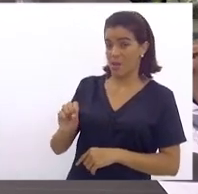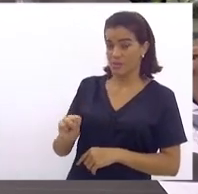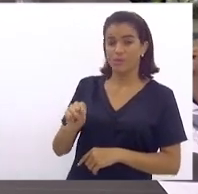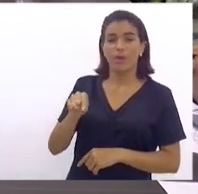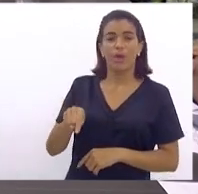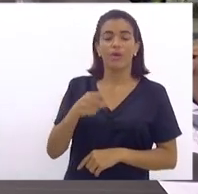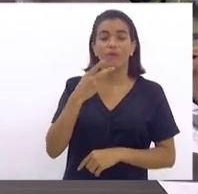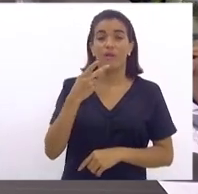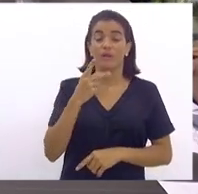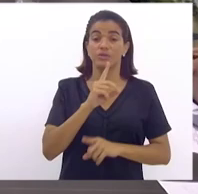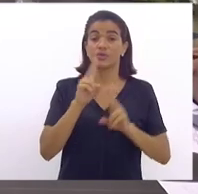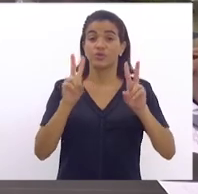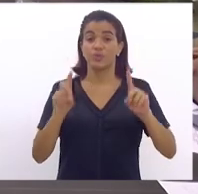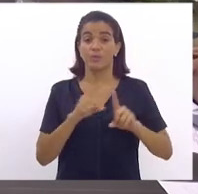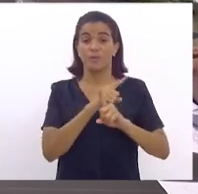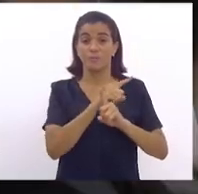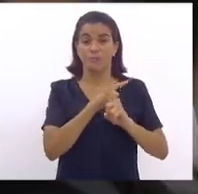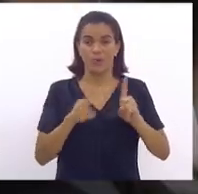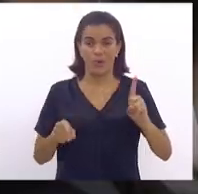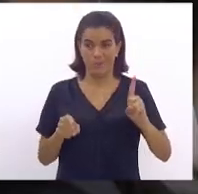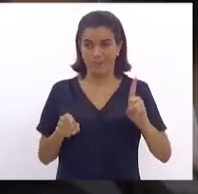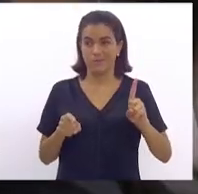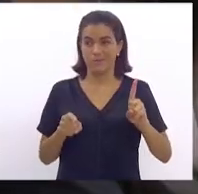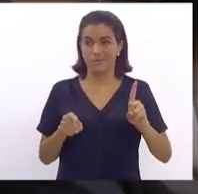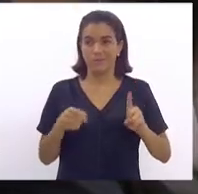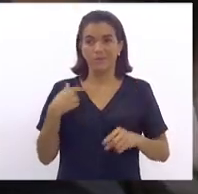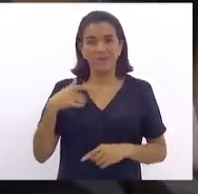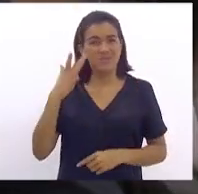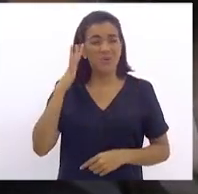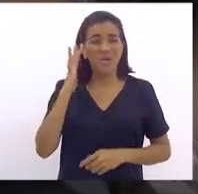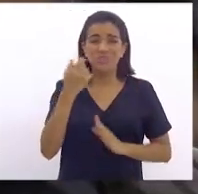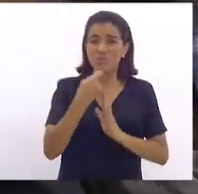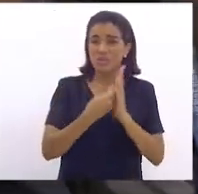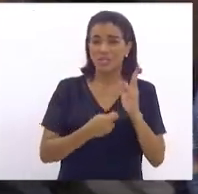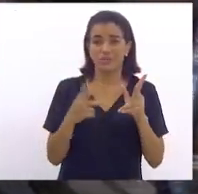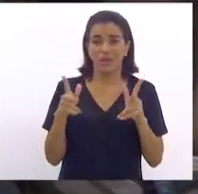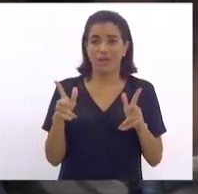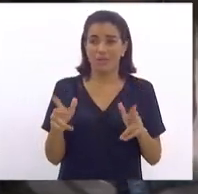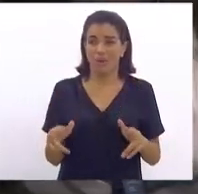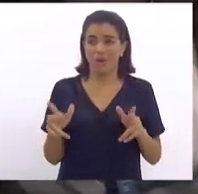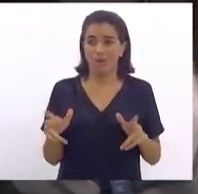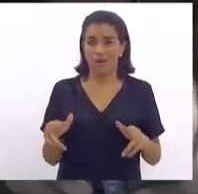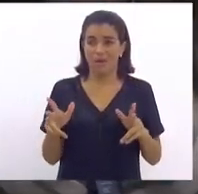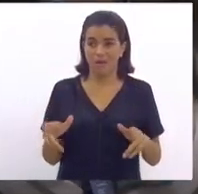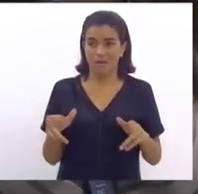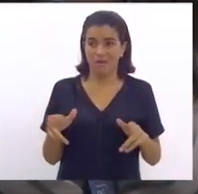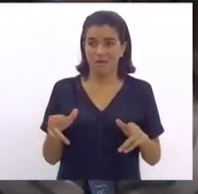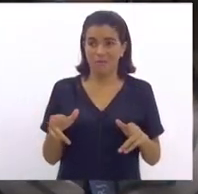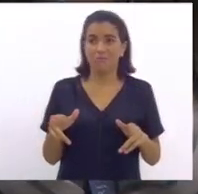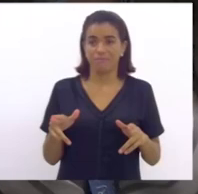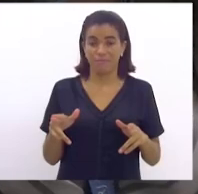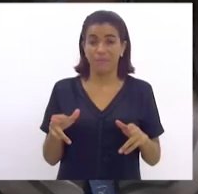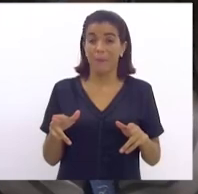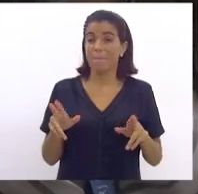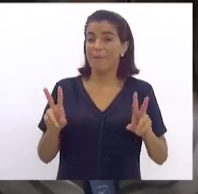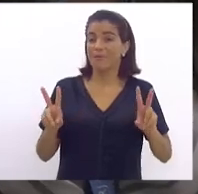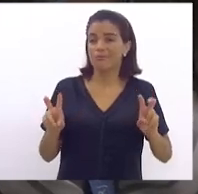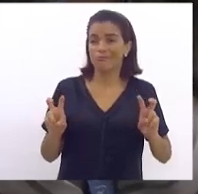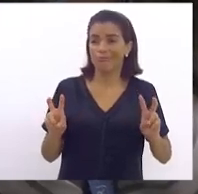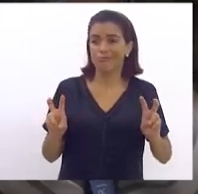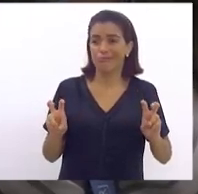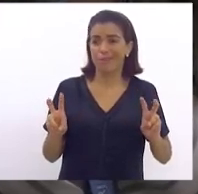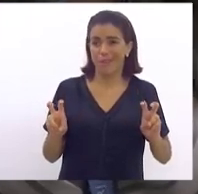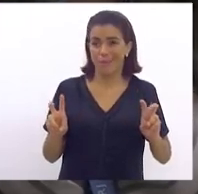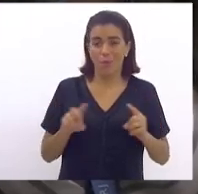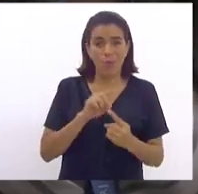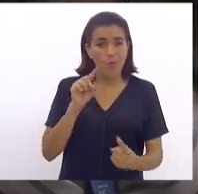fala de proibição. Proibição de danças. Danças, né? Mas acho que talvez no texto esteja a mesma coisa. A temática é a mesma. Texto, né? A temática é a mesma. A